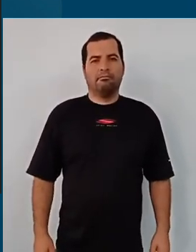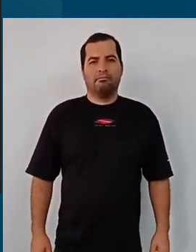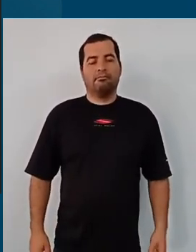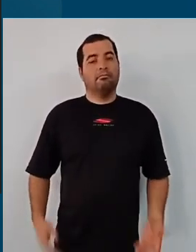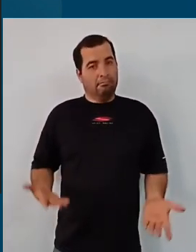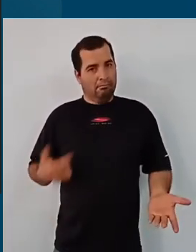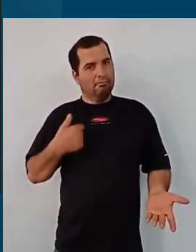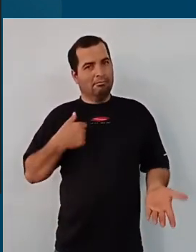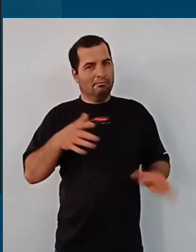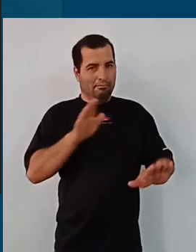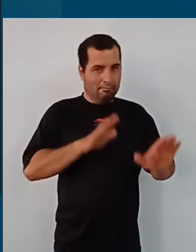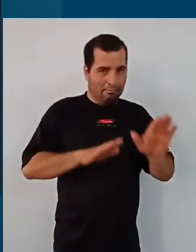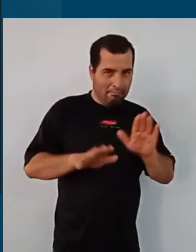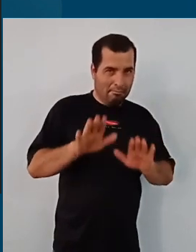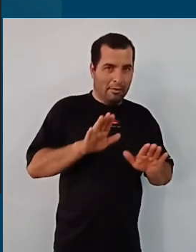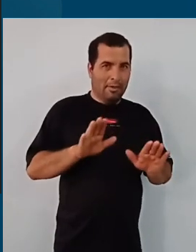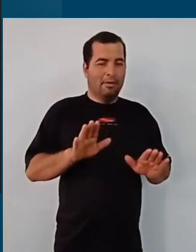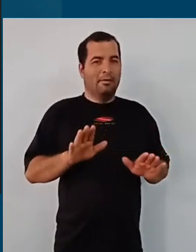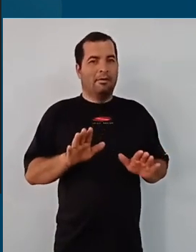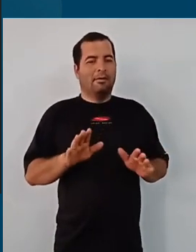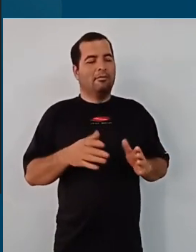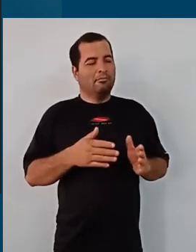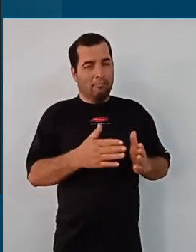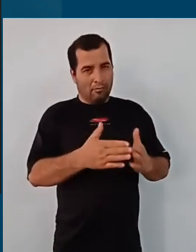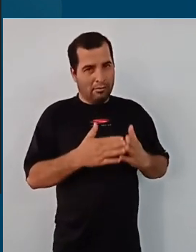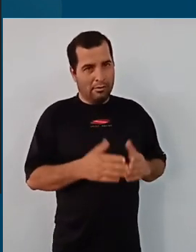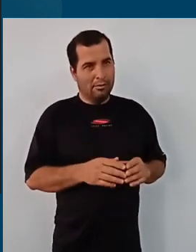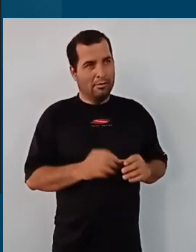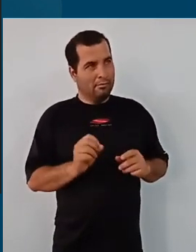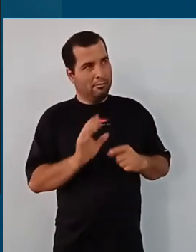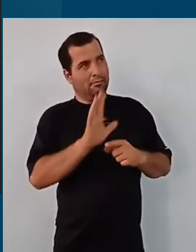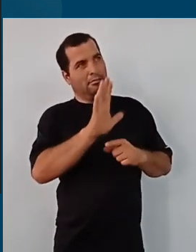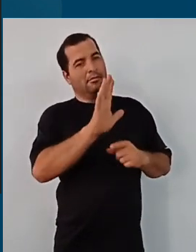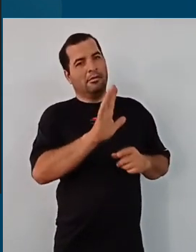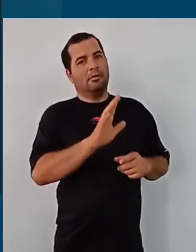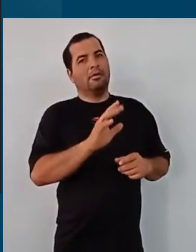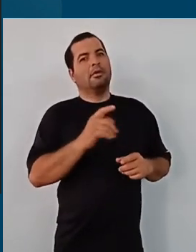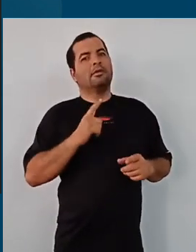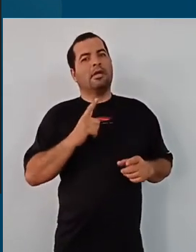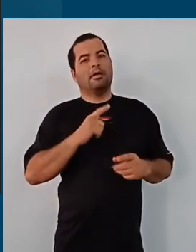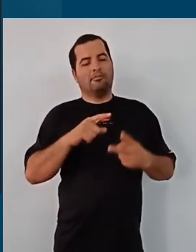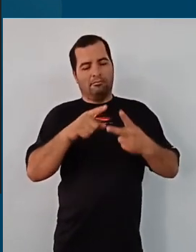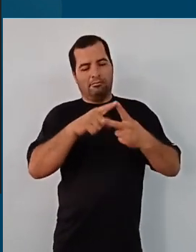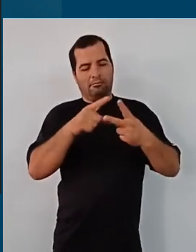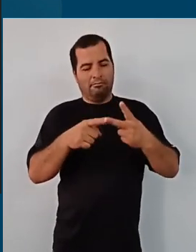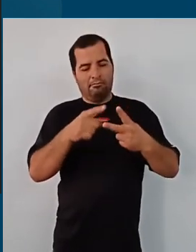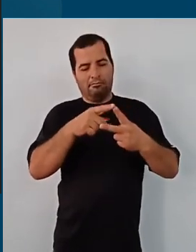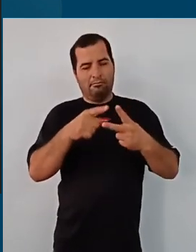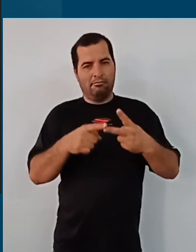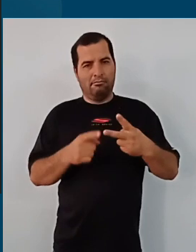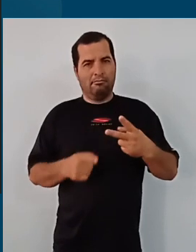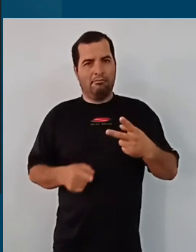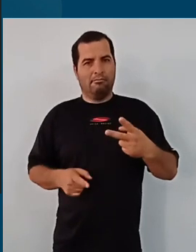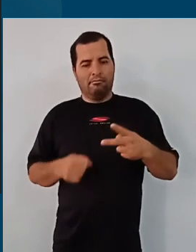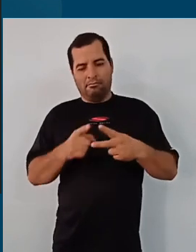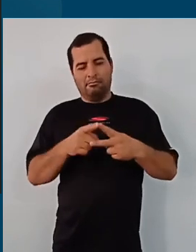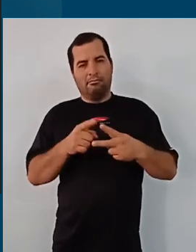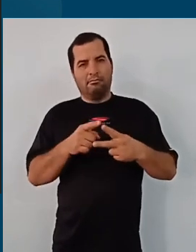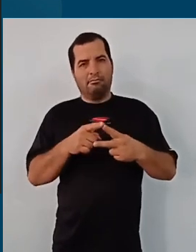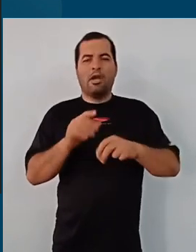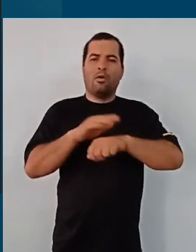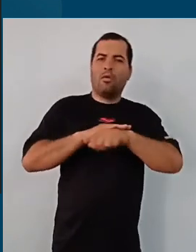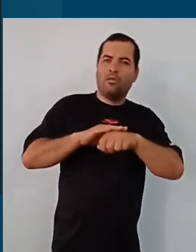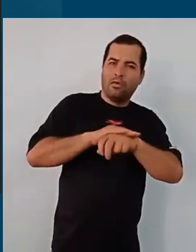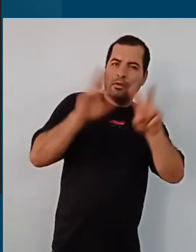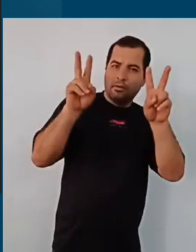Então, eu preparei a fala, Aline, por favor, em duas partes. Primeiro, arranhar, né, como eu